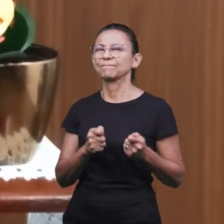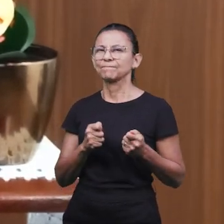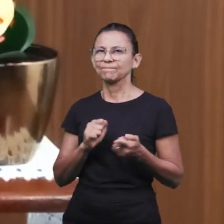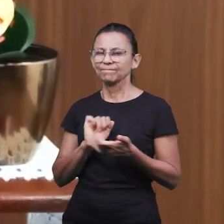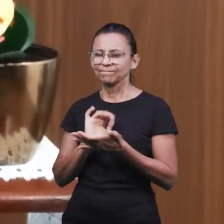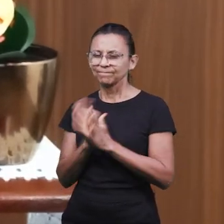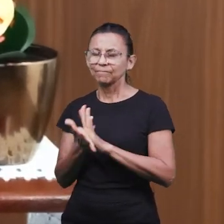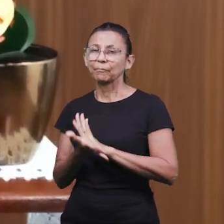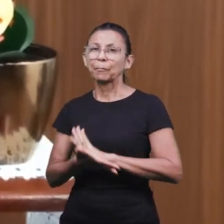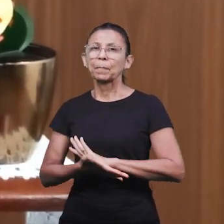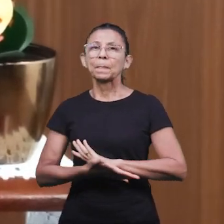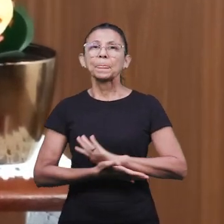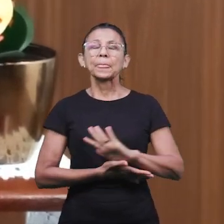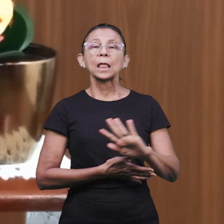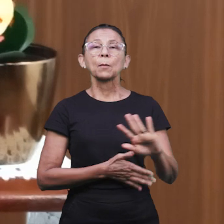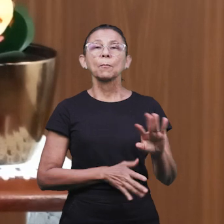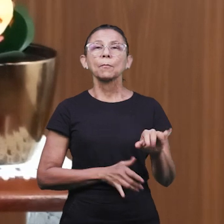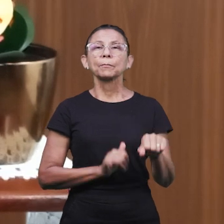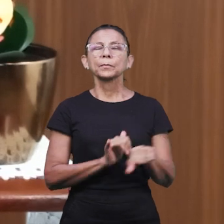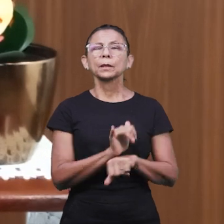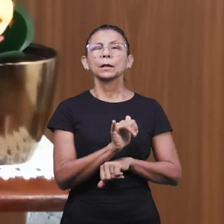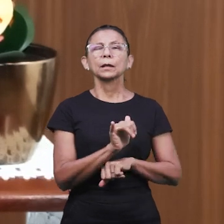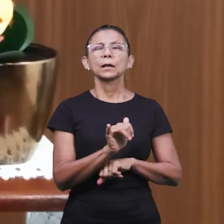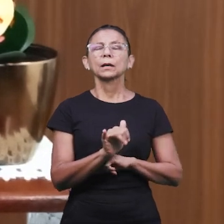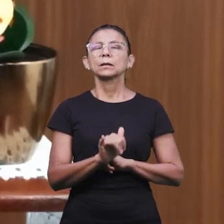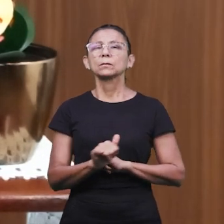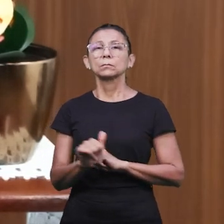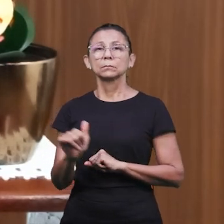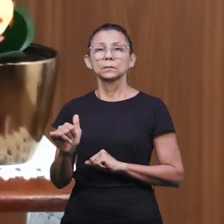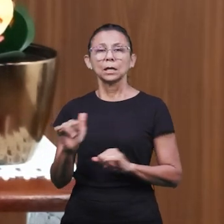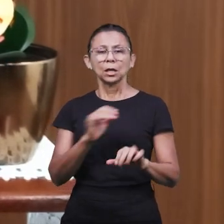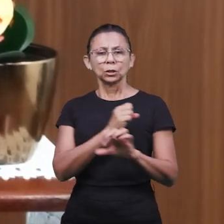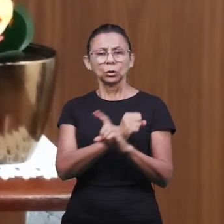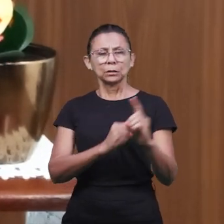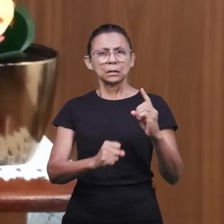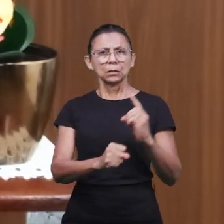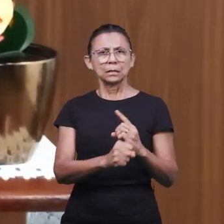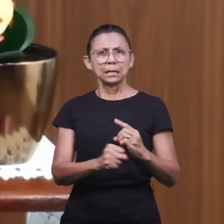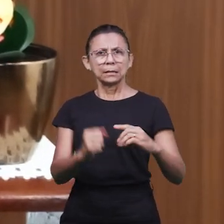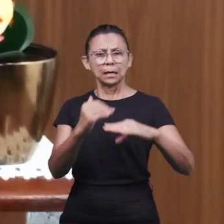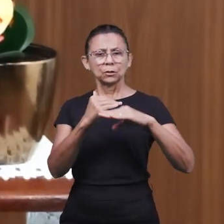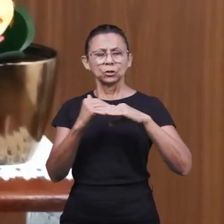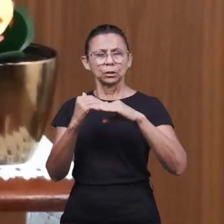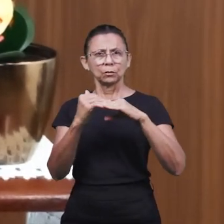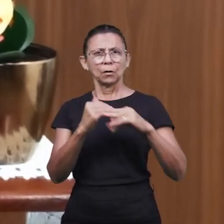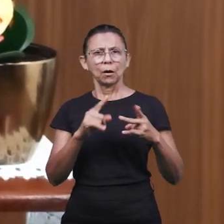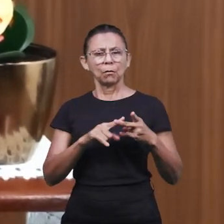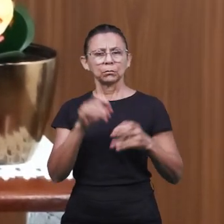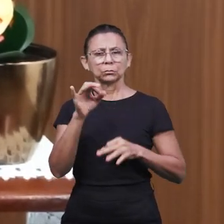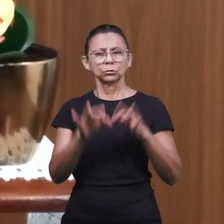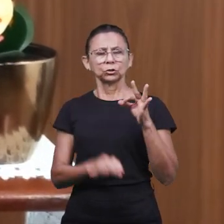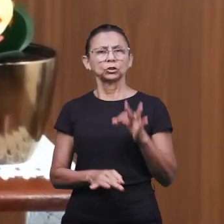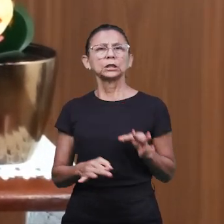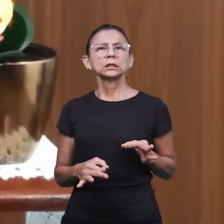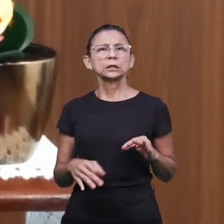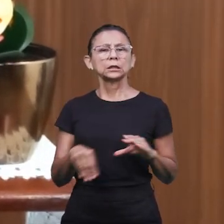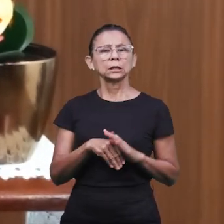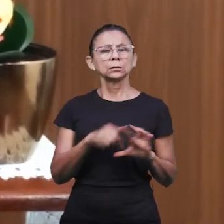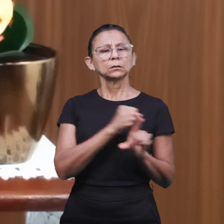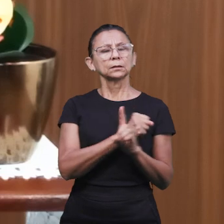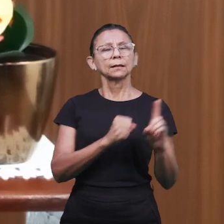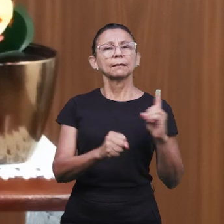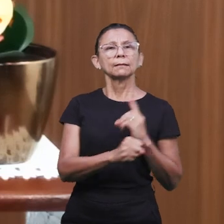Isso sobre um falso pretexto. Pretexto é igualdade e justiça social. Mas quando